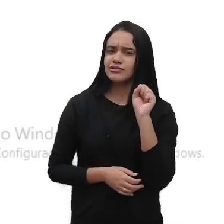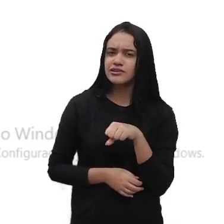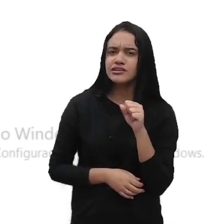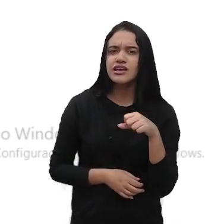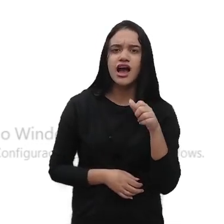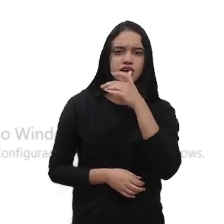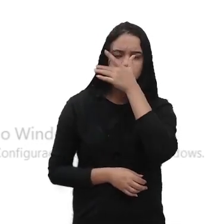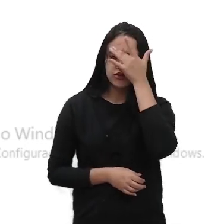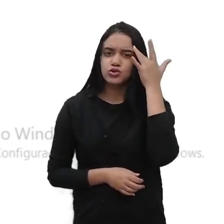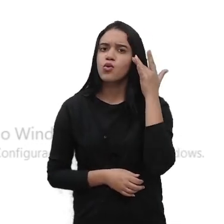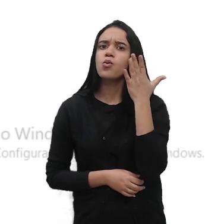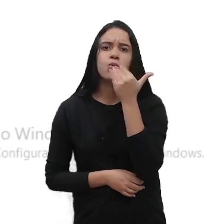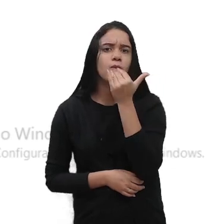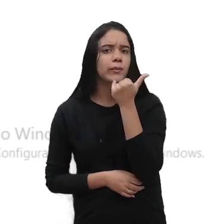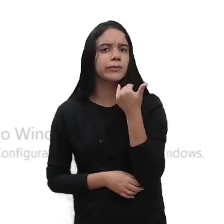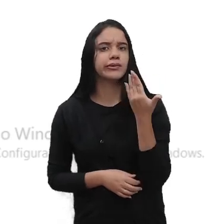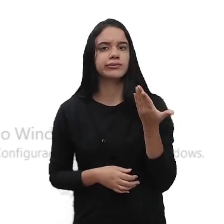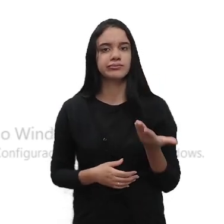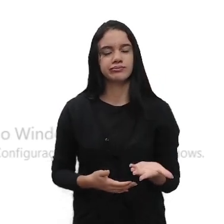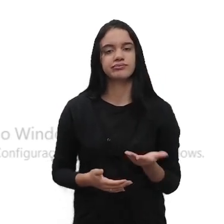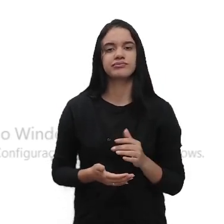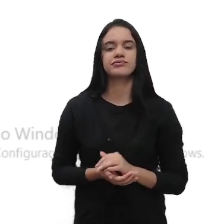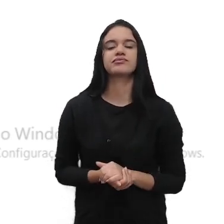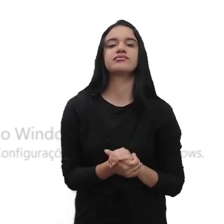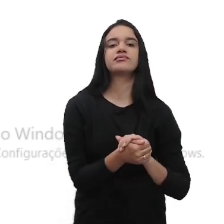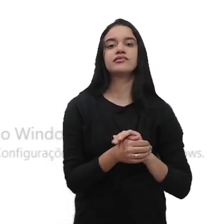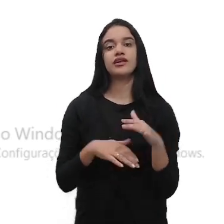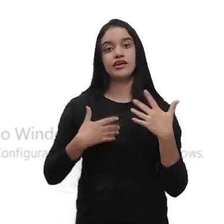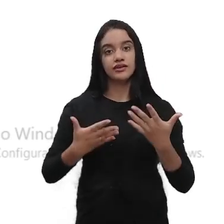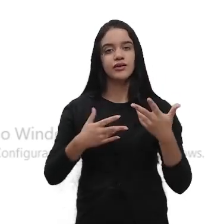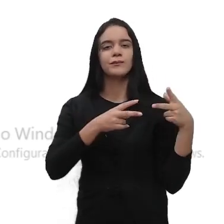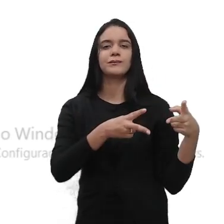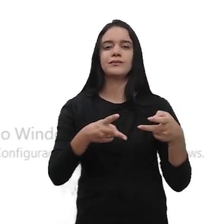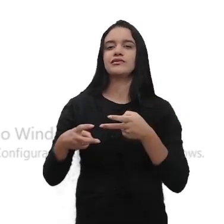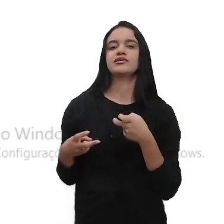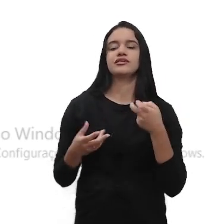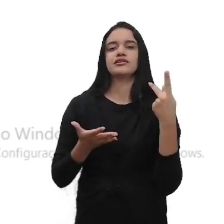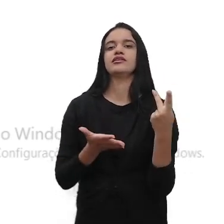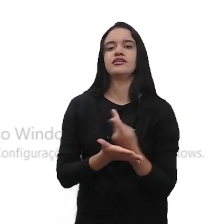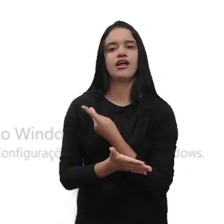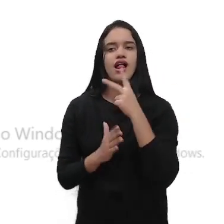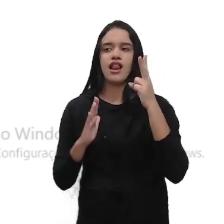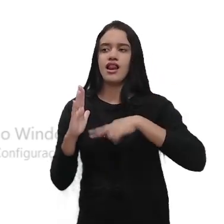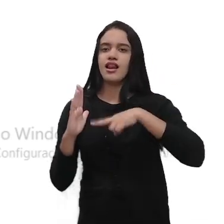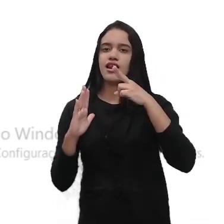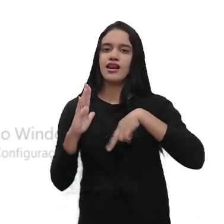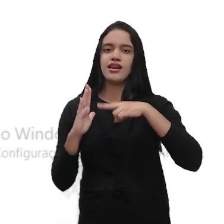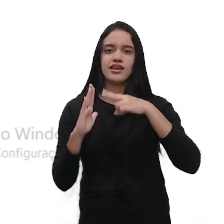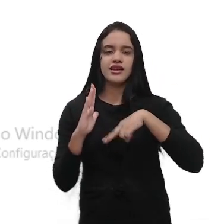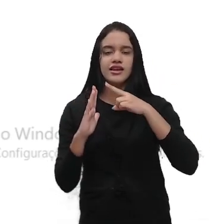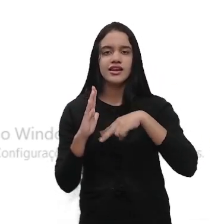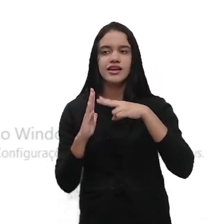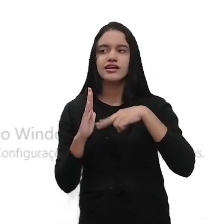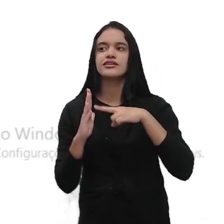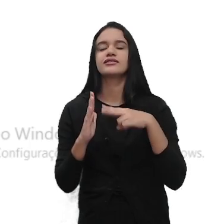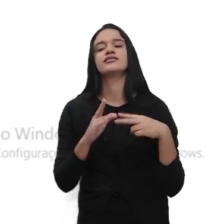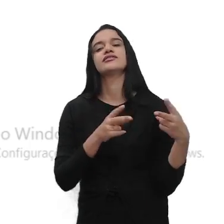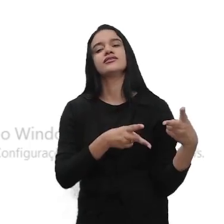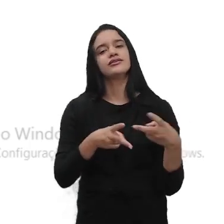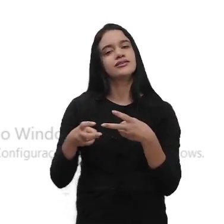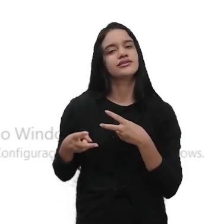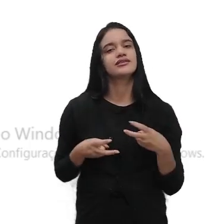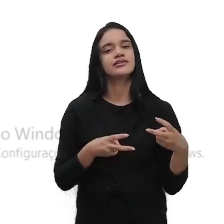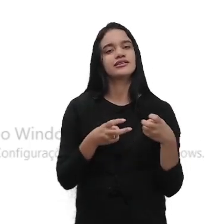alimentando. Gostei. Então, identificar a situação, fazer essa leitura da identificação